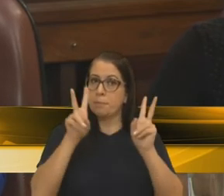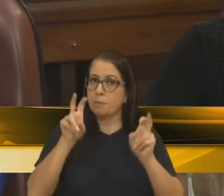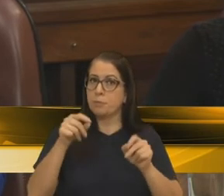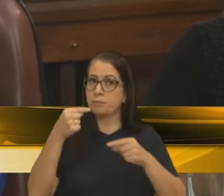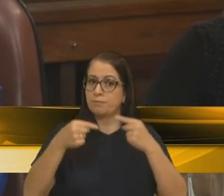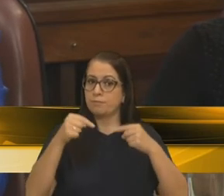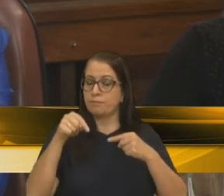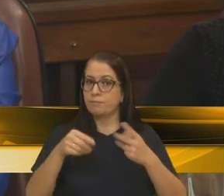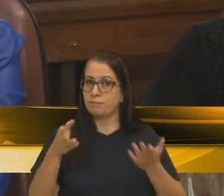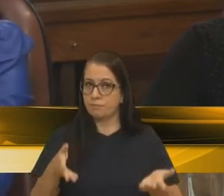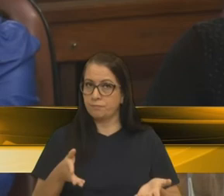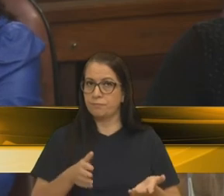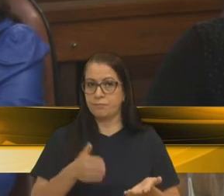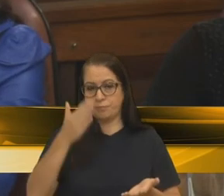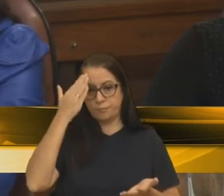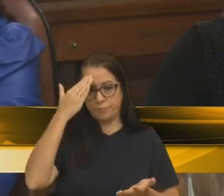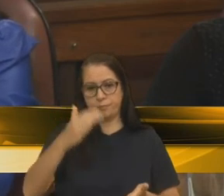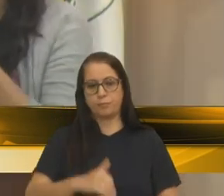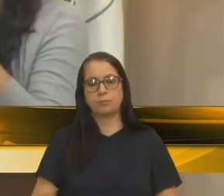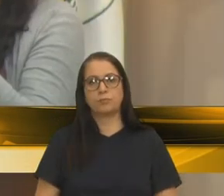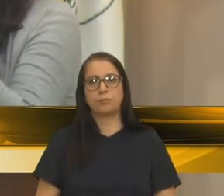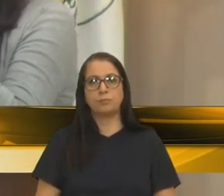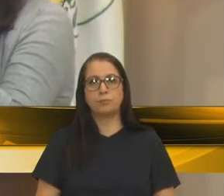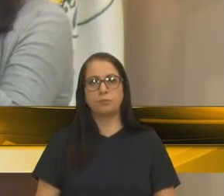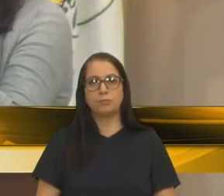estamos tratando aqui. Obrigada.